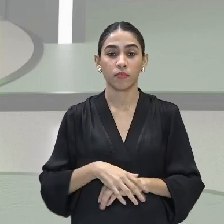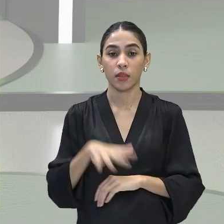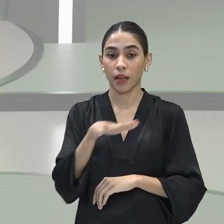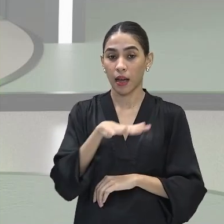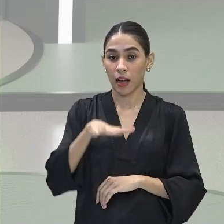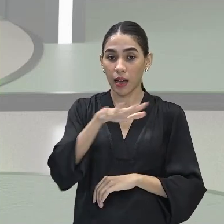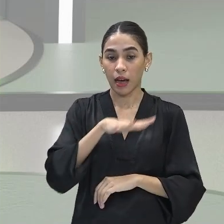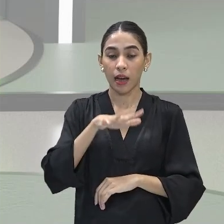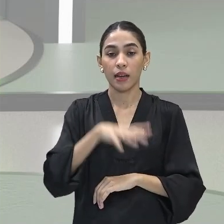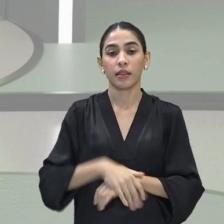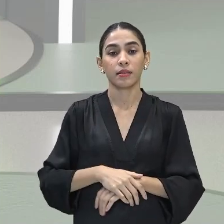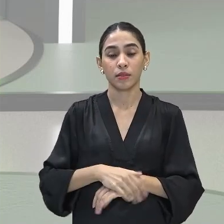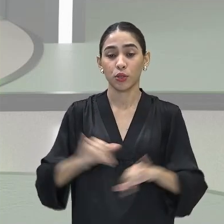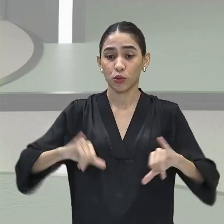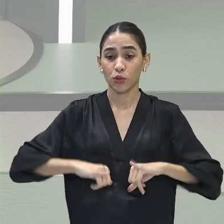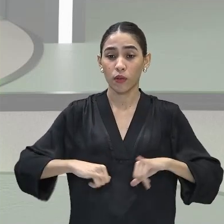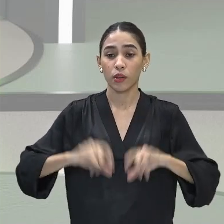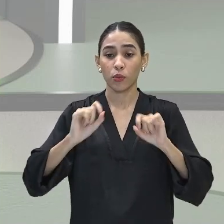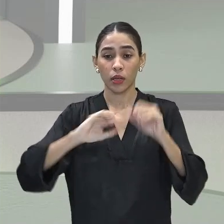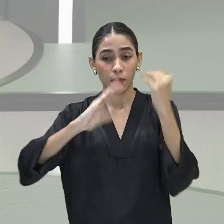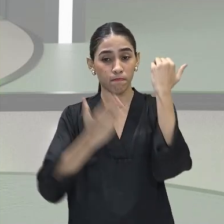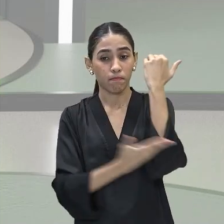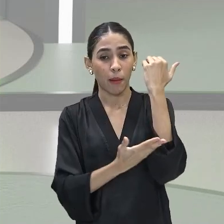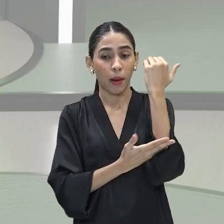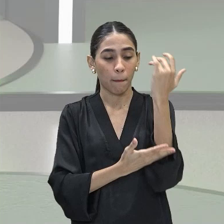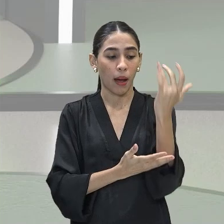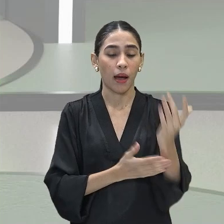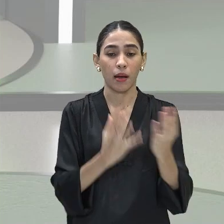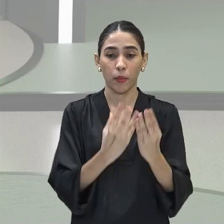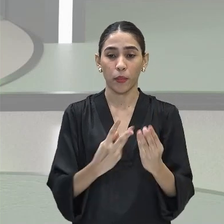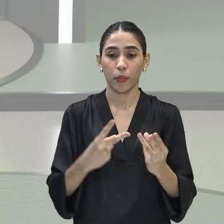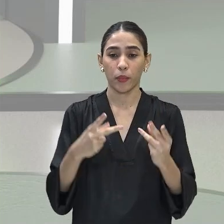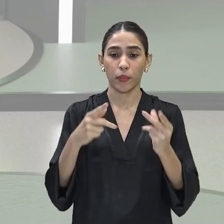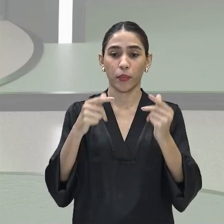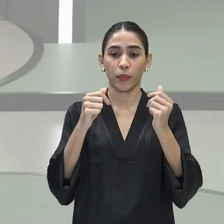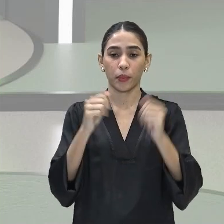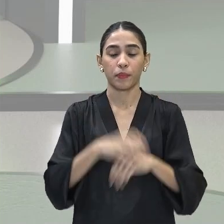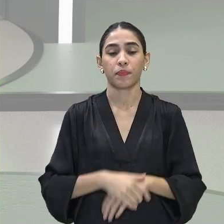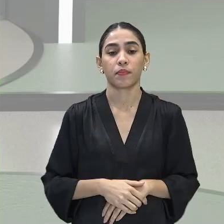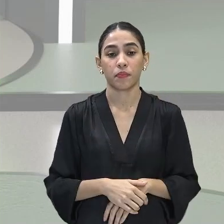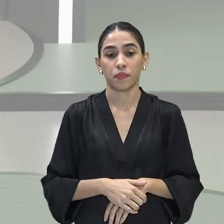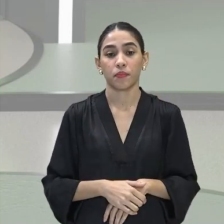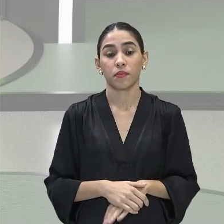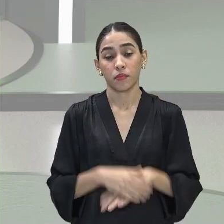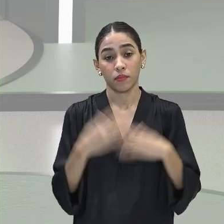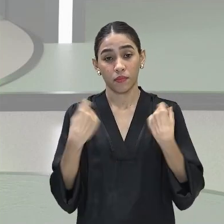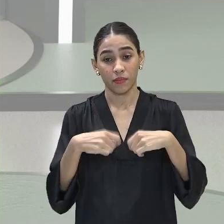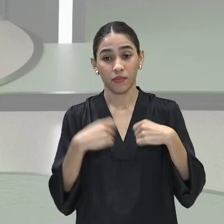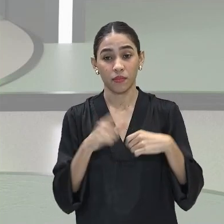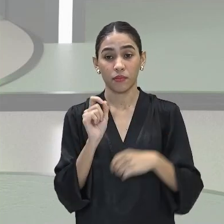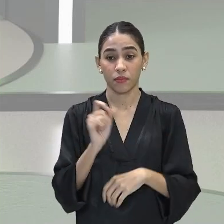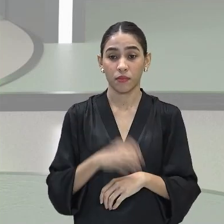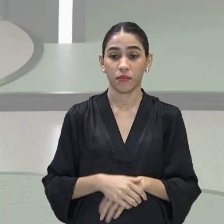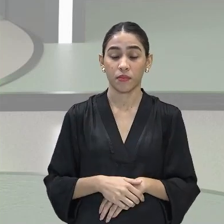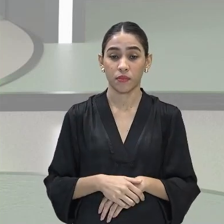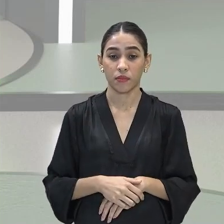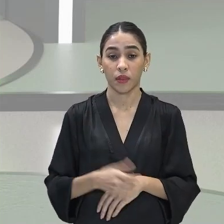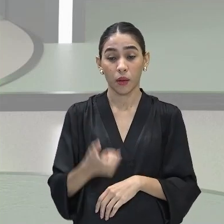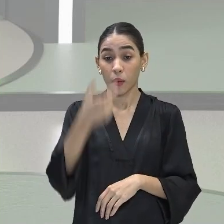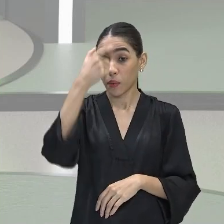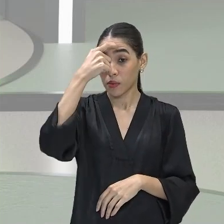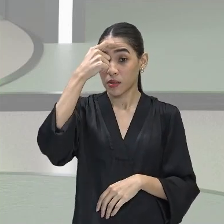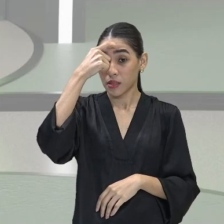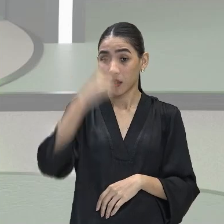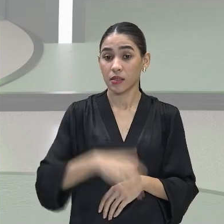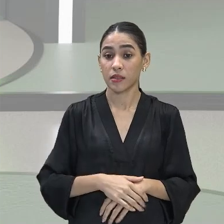são devastadas, degradadas, né? Então, é necessário a gente ter essa consciência,